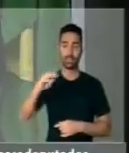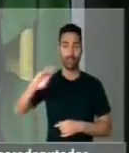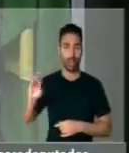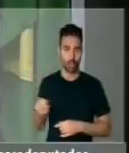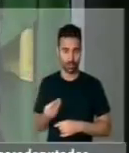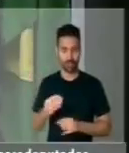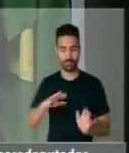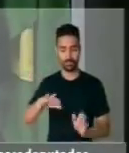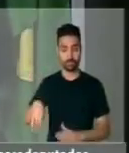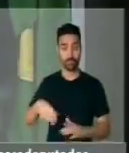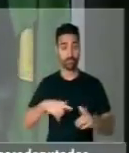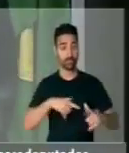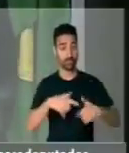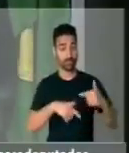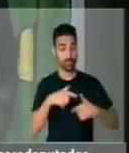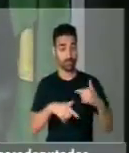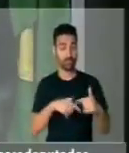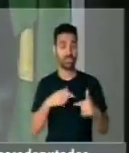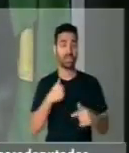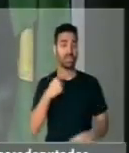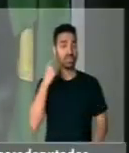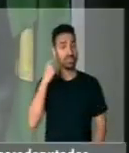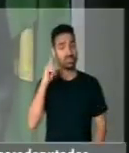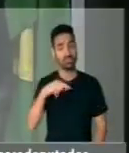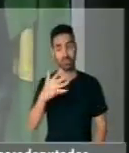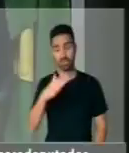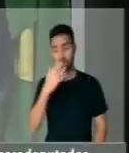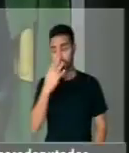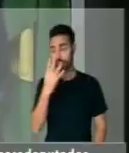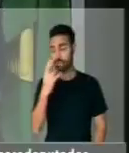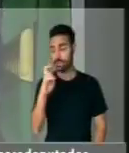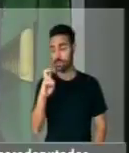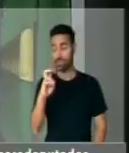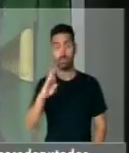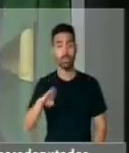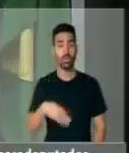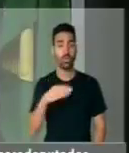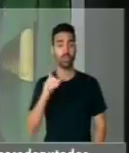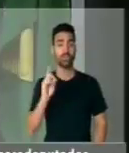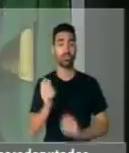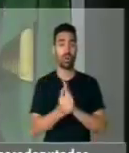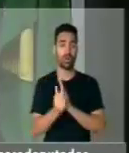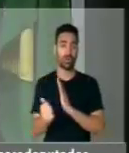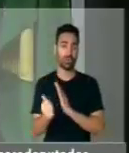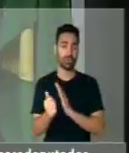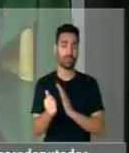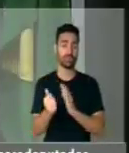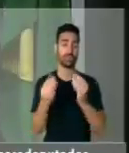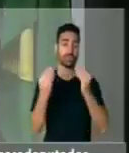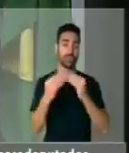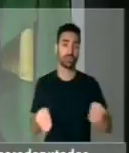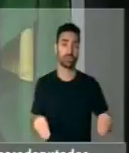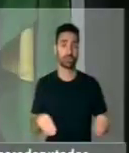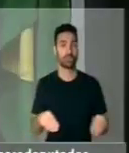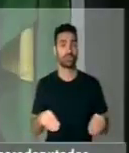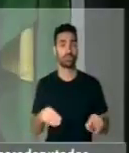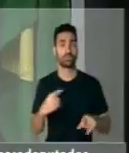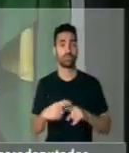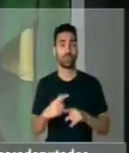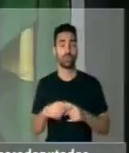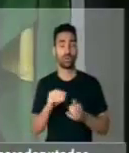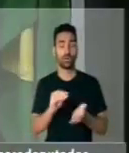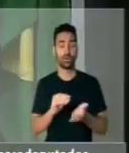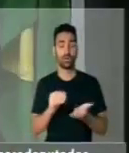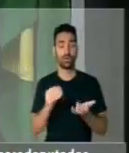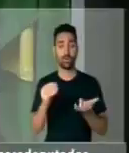ao trabalho, estimaram-se 45 milhões de dólares de prejuízo para os empregadores americanos da ausência de